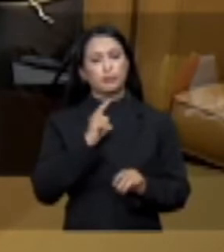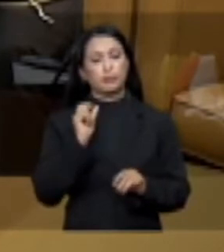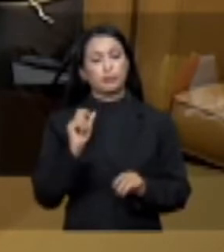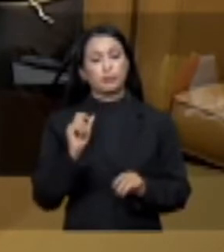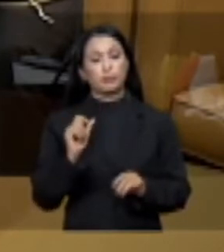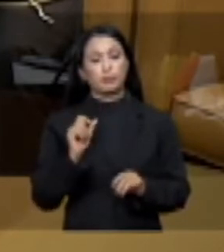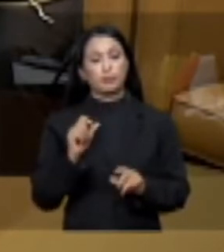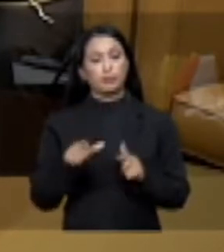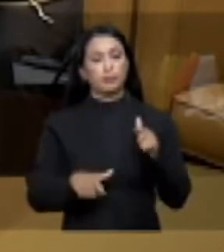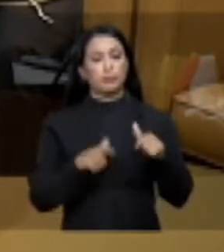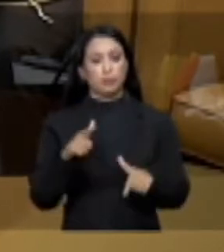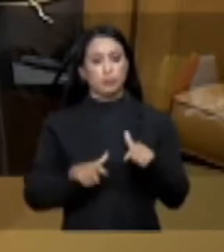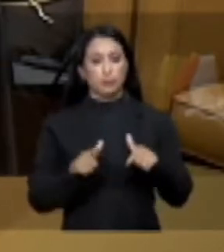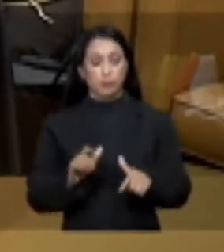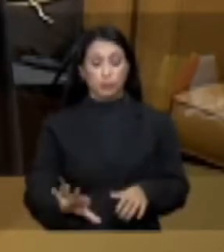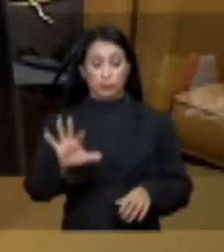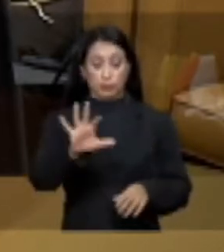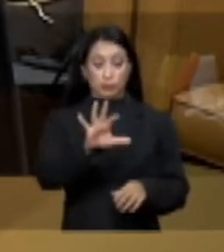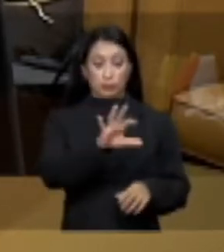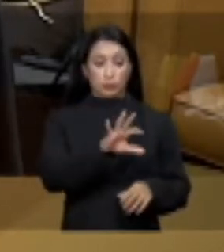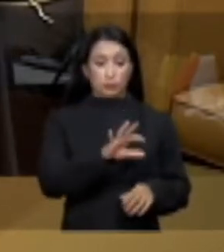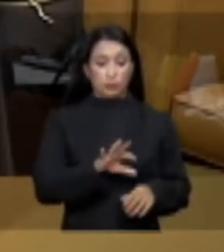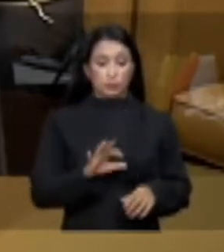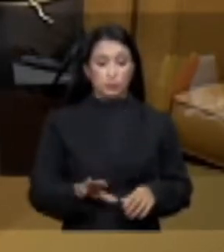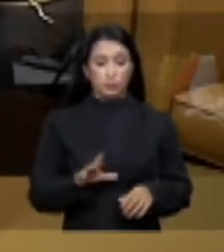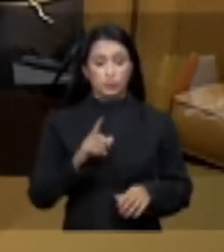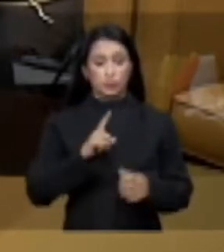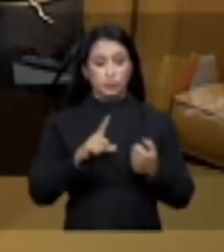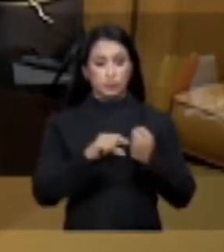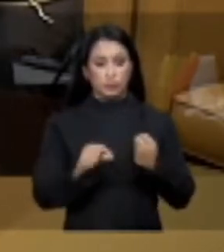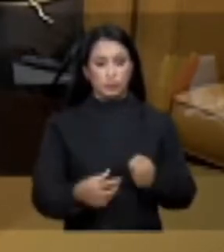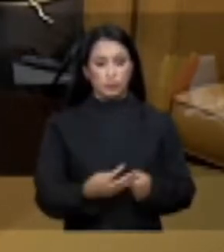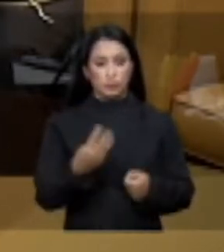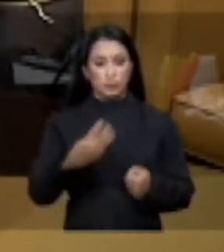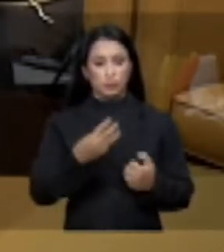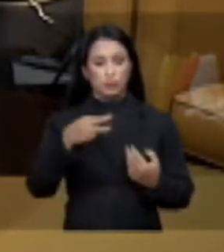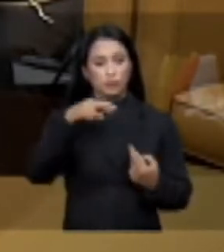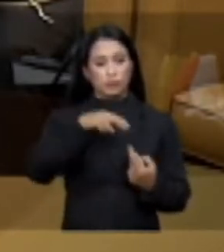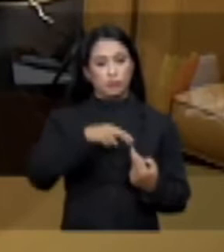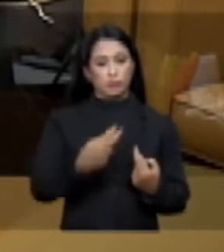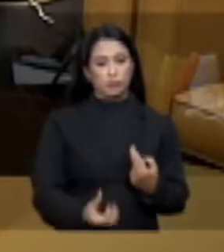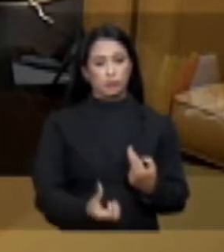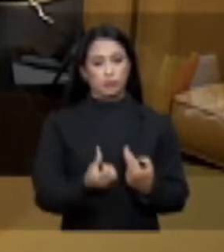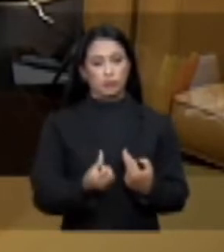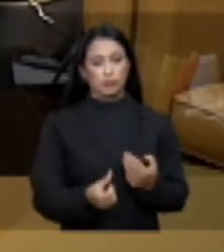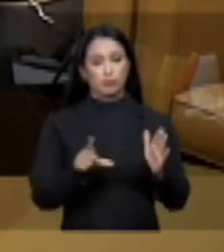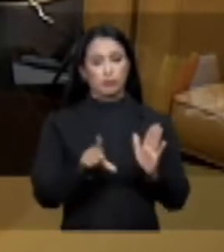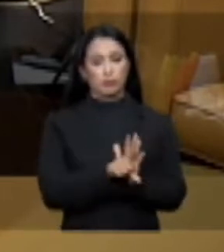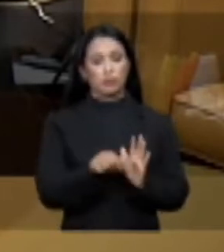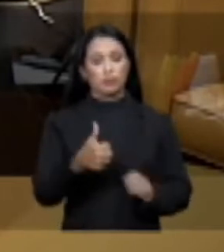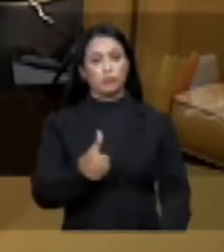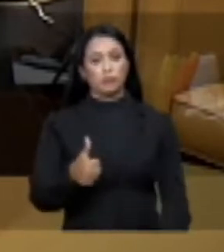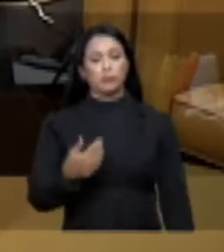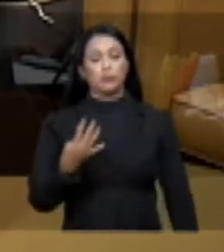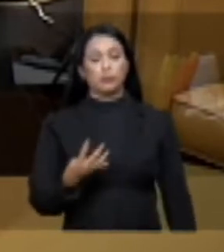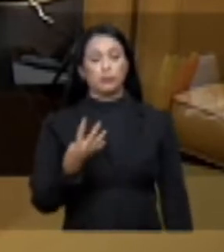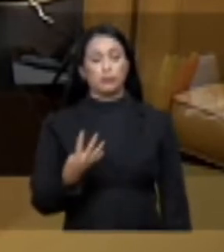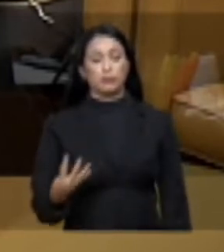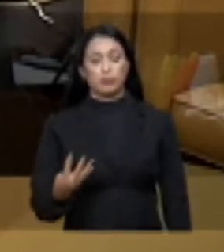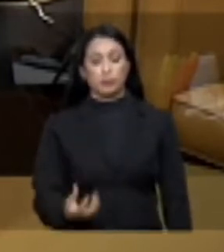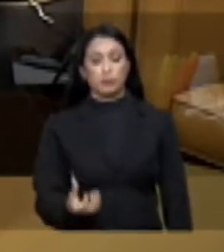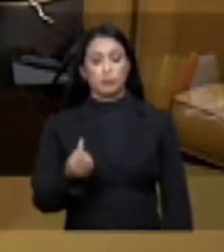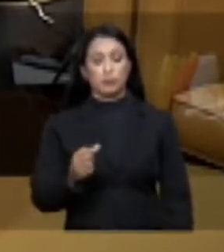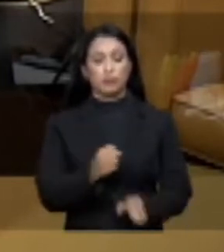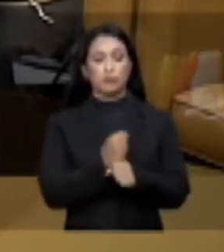formas de prestação regionalizada expressamente previstas no artigo 3º, inciso 6º, da Lei 11.445, de